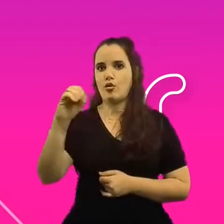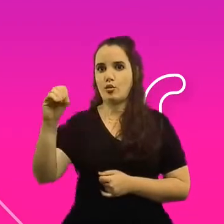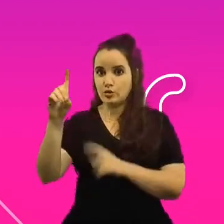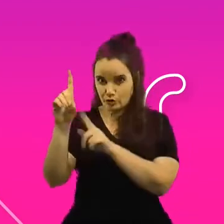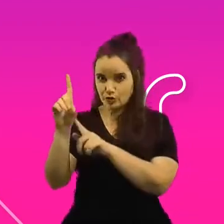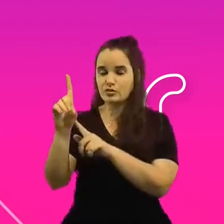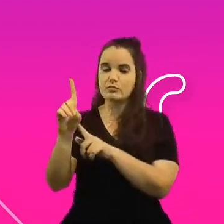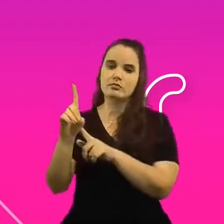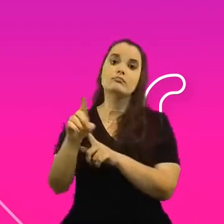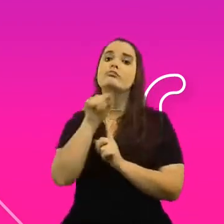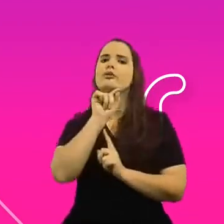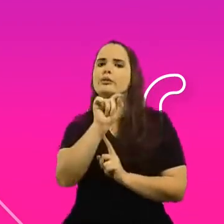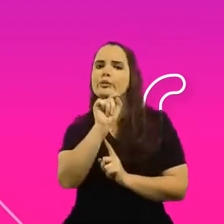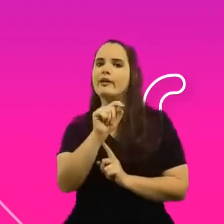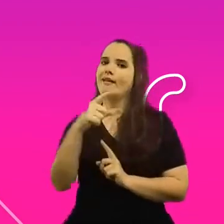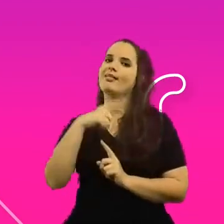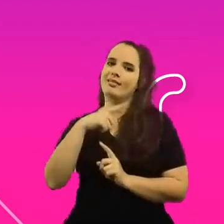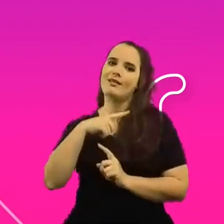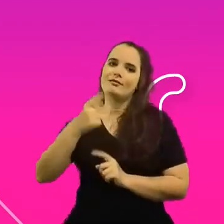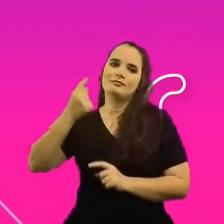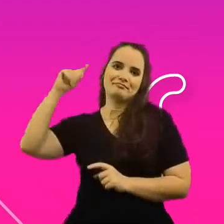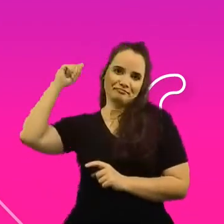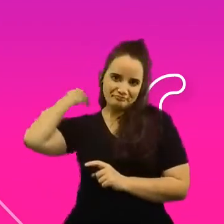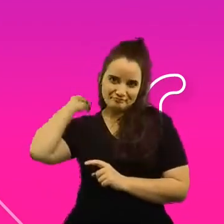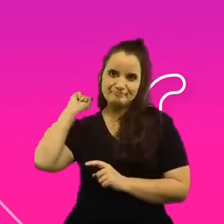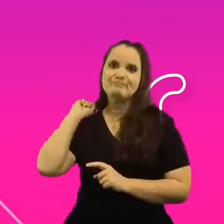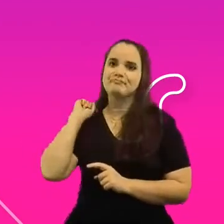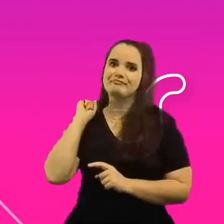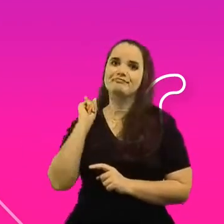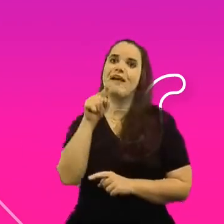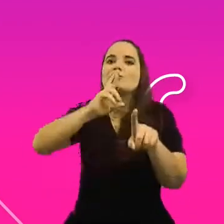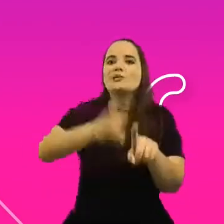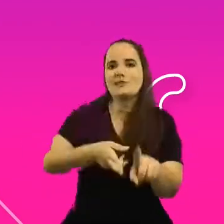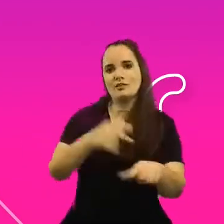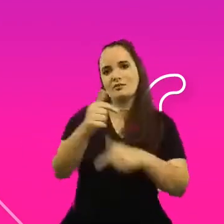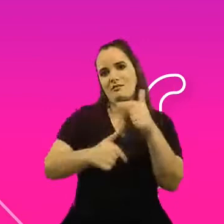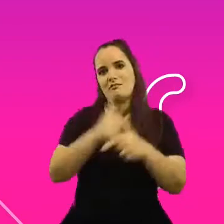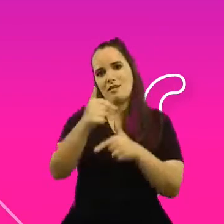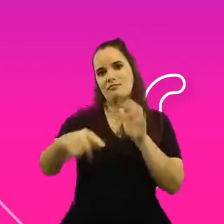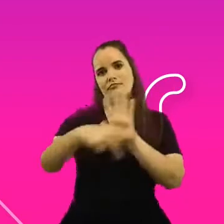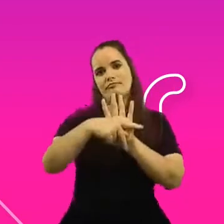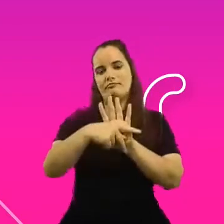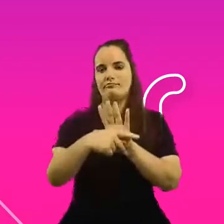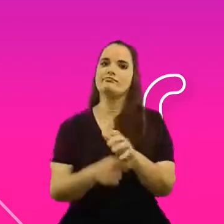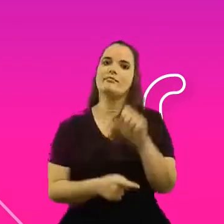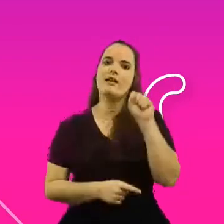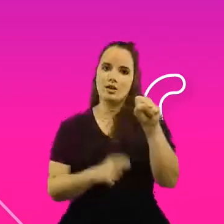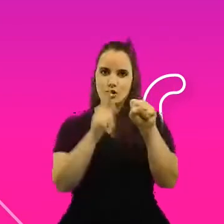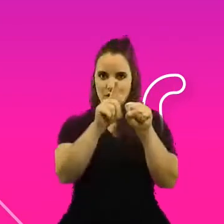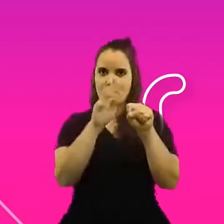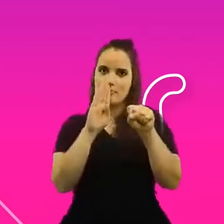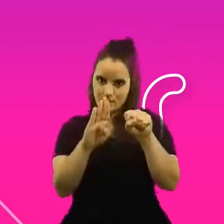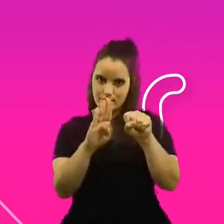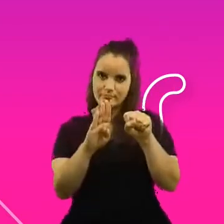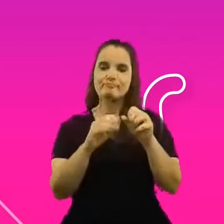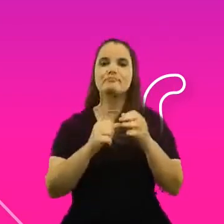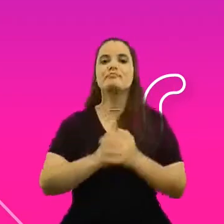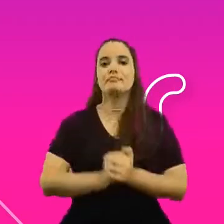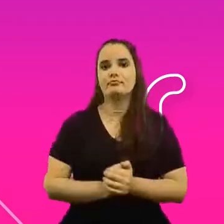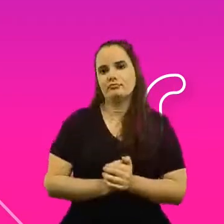menção. Ela foi resultado do trabalho do SGB na condução do Núcleo Intersetorial de Desenvolvimento